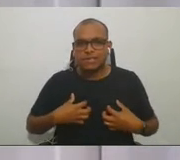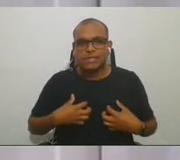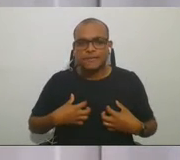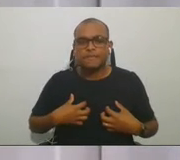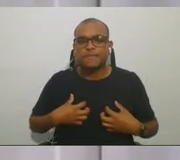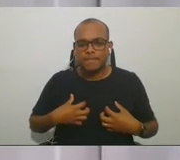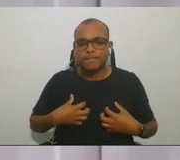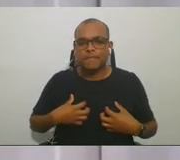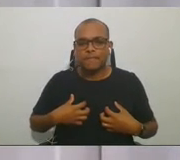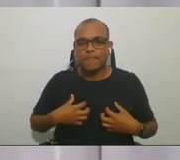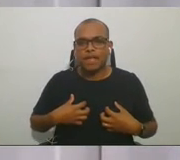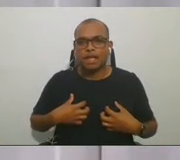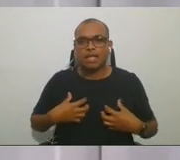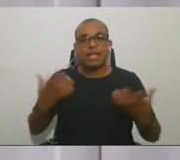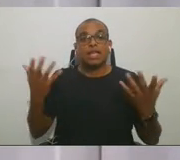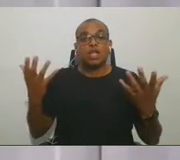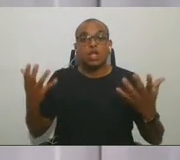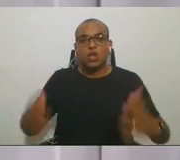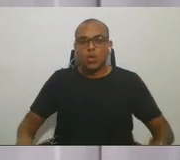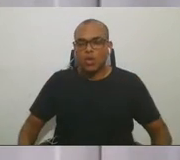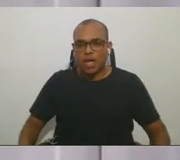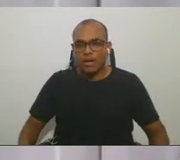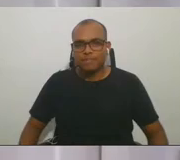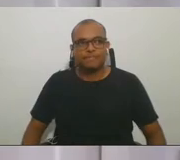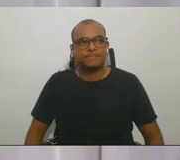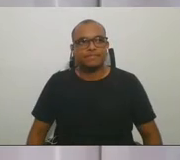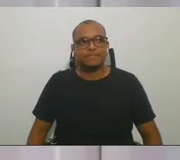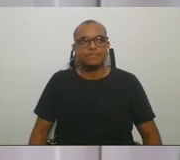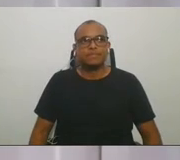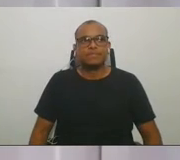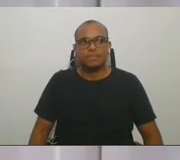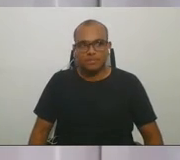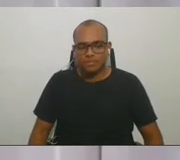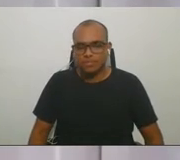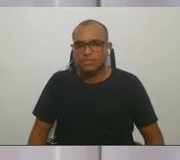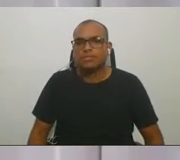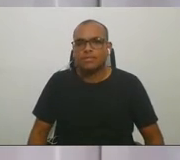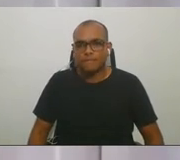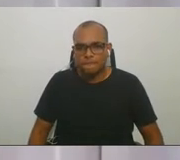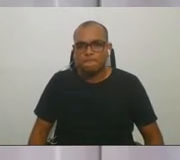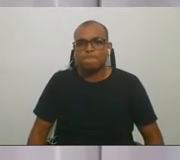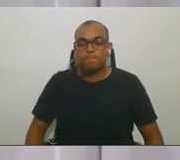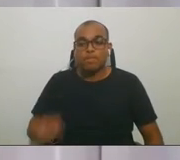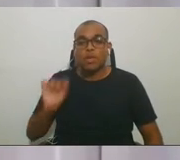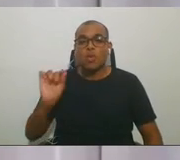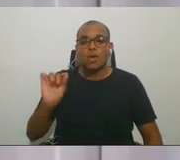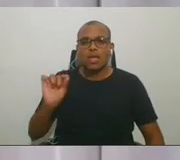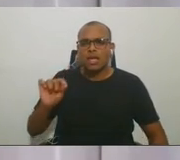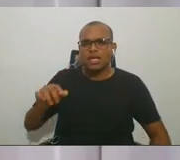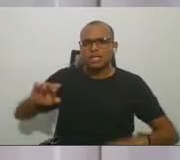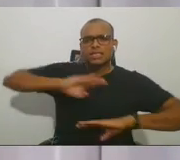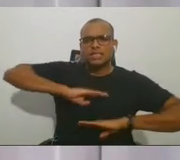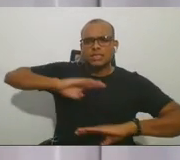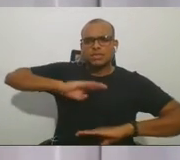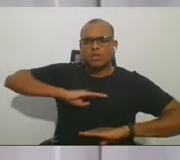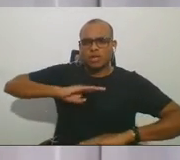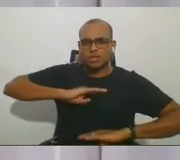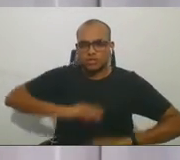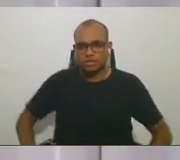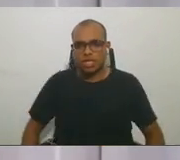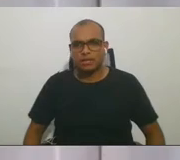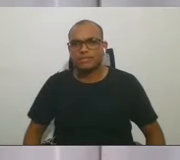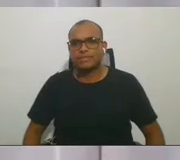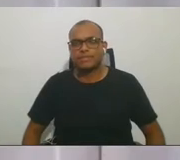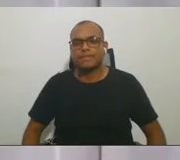para que não se produza uma avalanche de situações